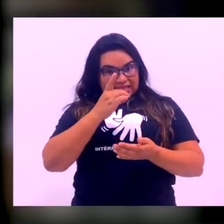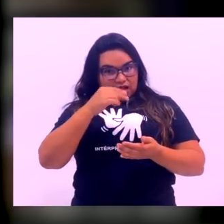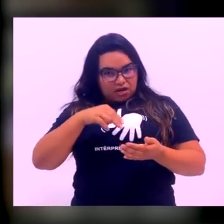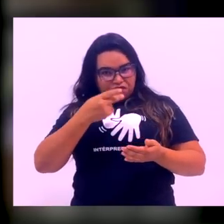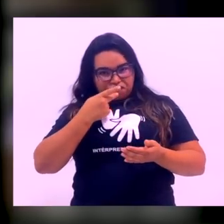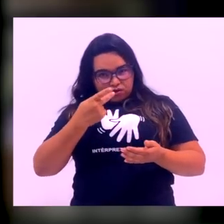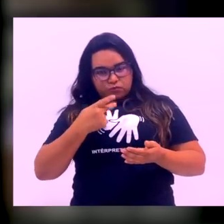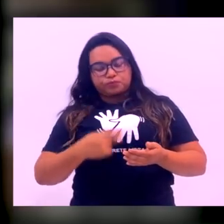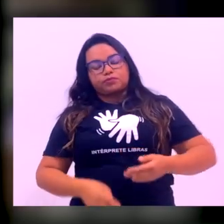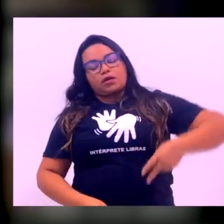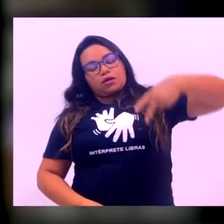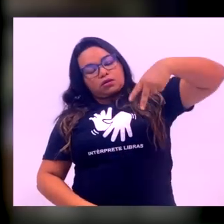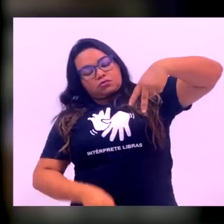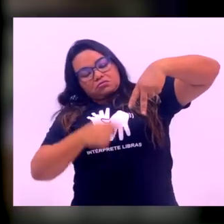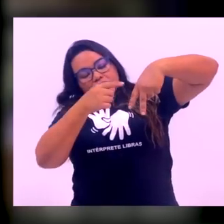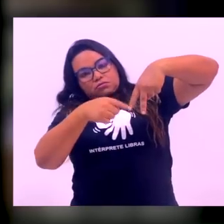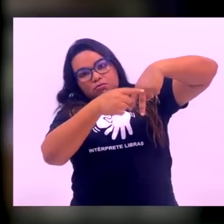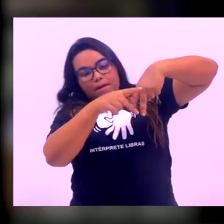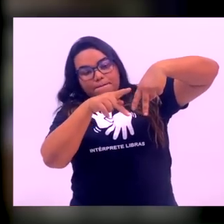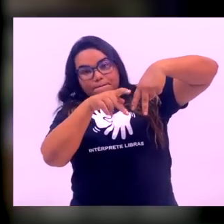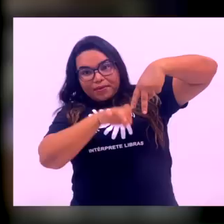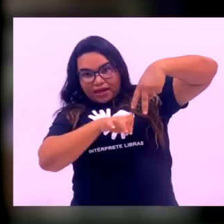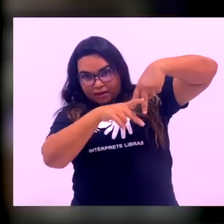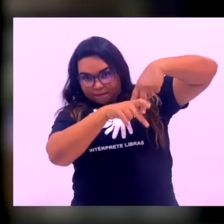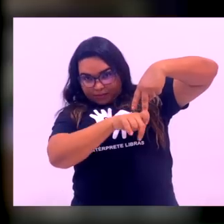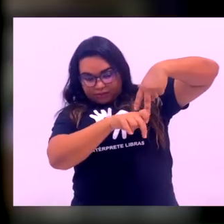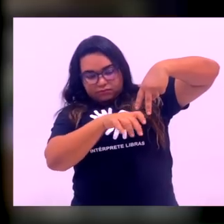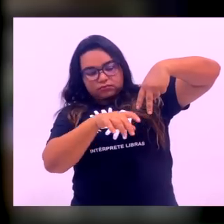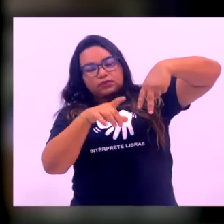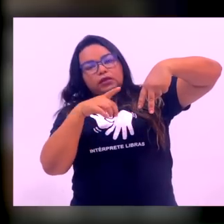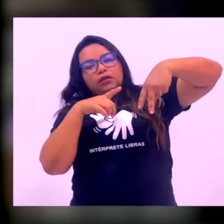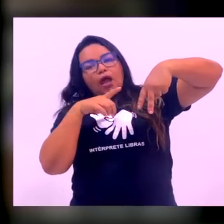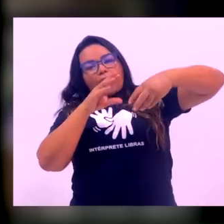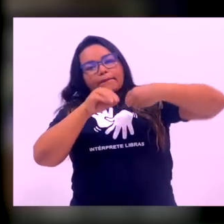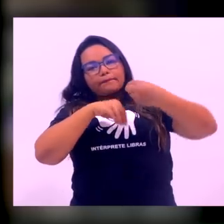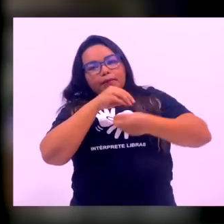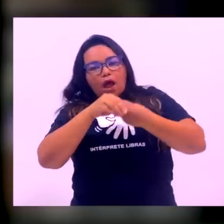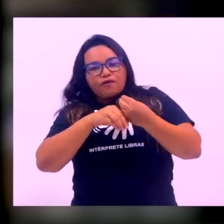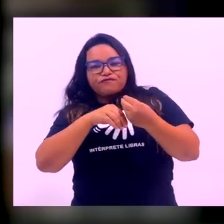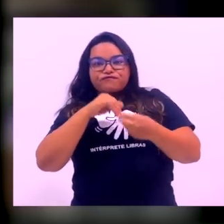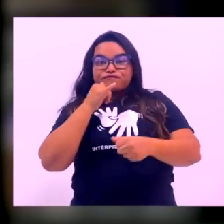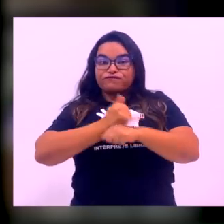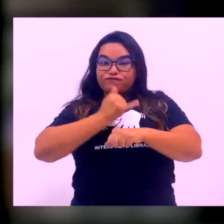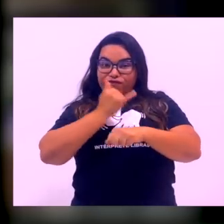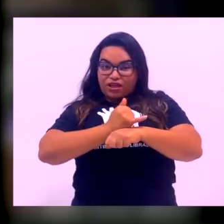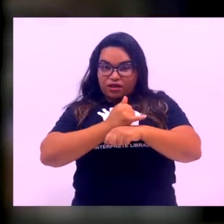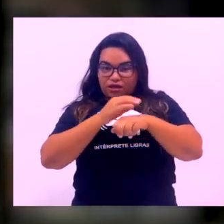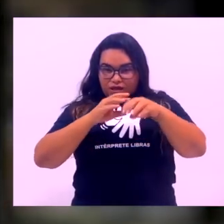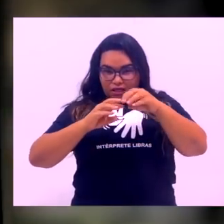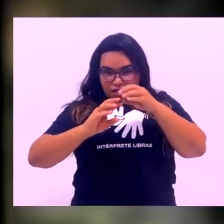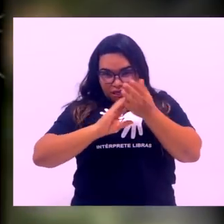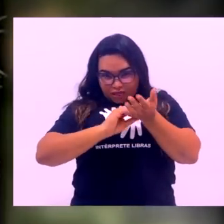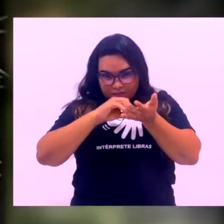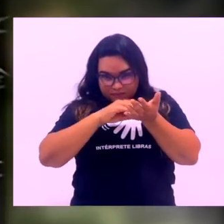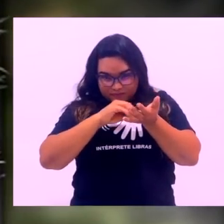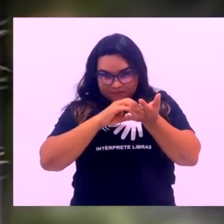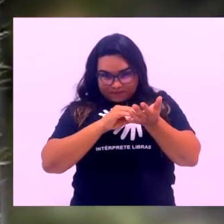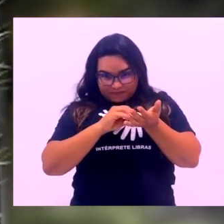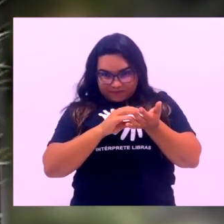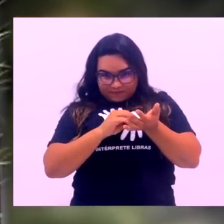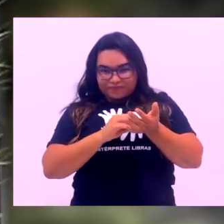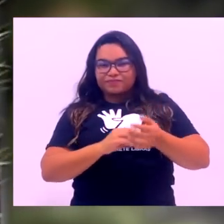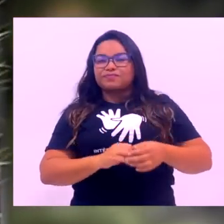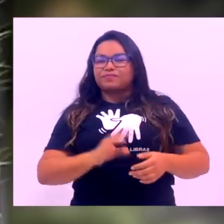que os pés e os dedos eram parte de argila queimada e parte de ferro, então